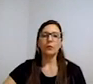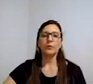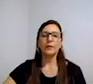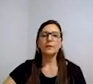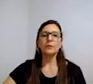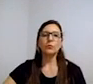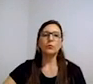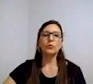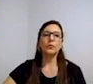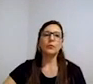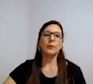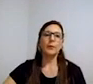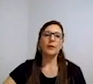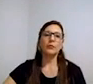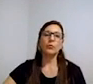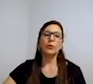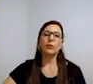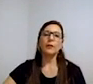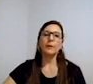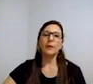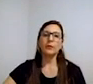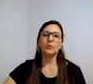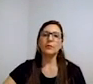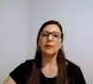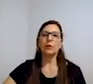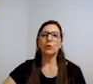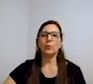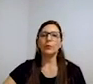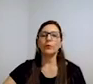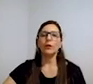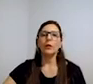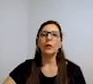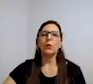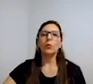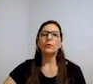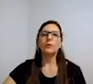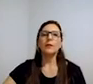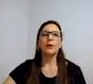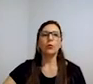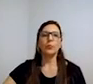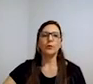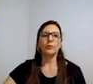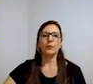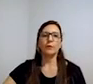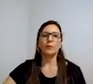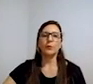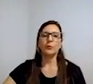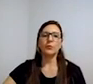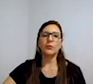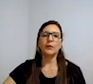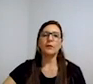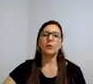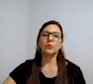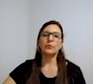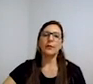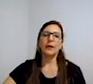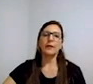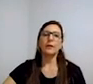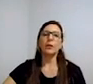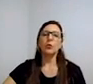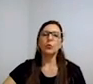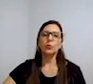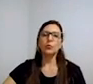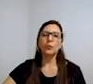A contração do músculo depende do encurtamento do sarcômero. Quando os sarcômeros de uma fibra muscular se